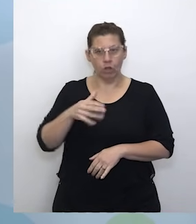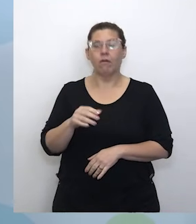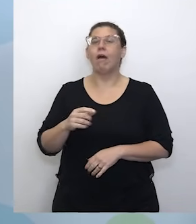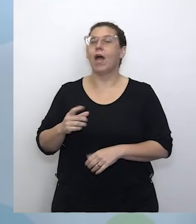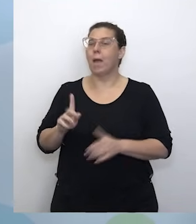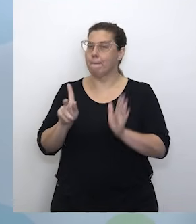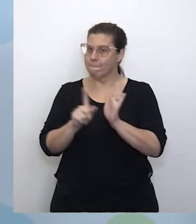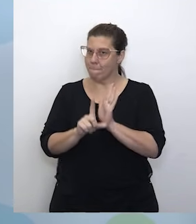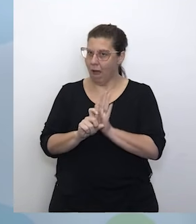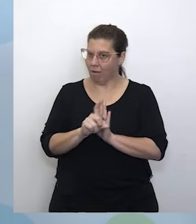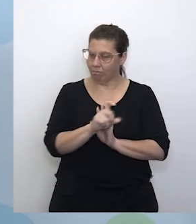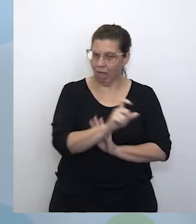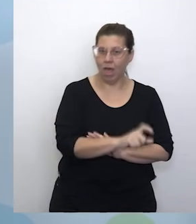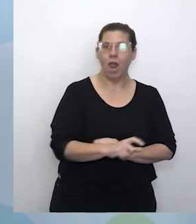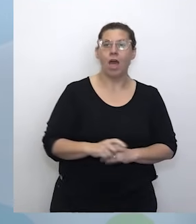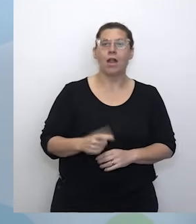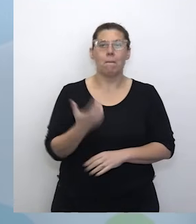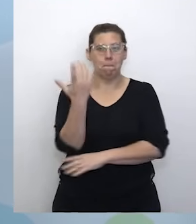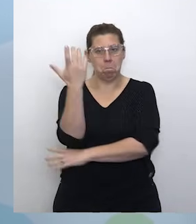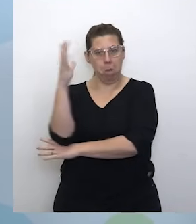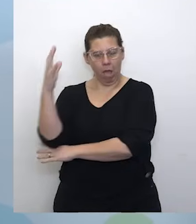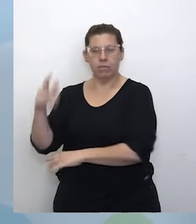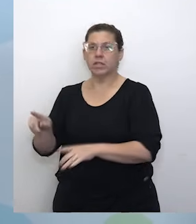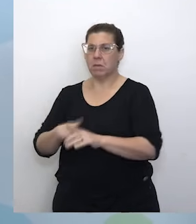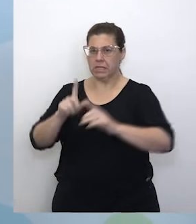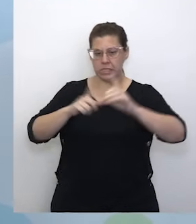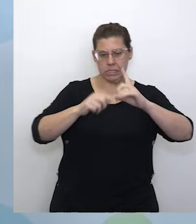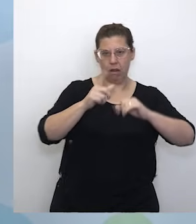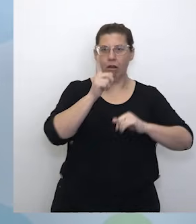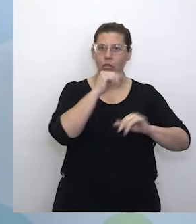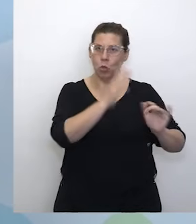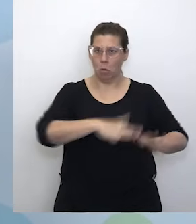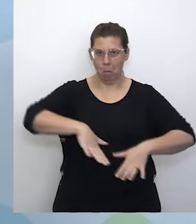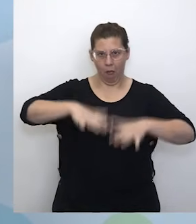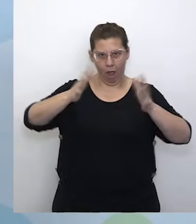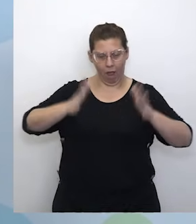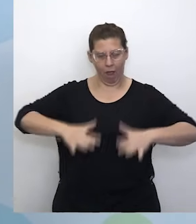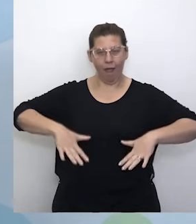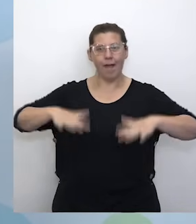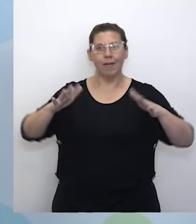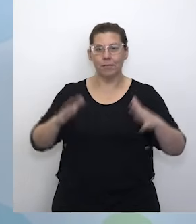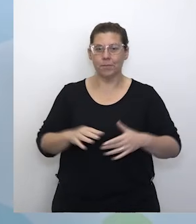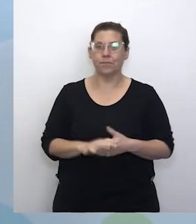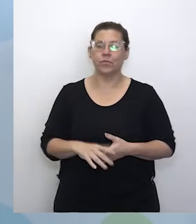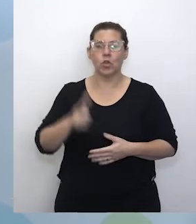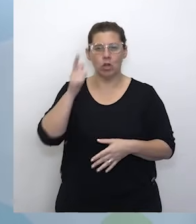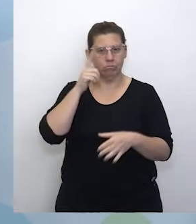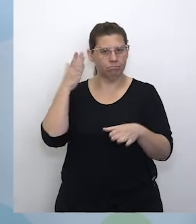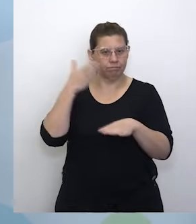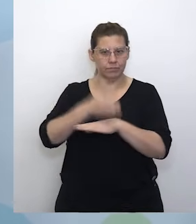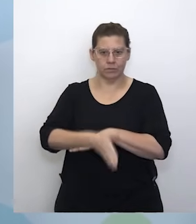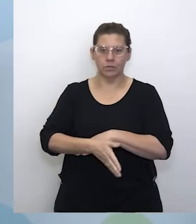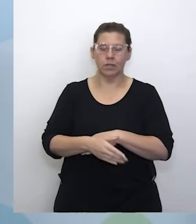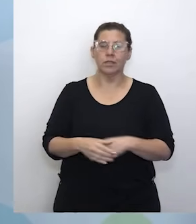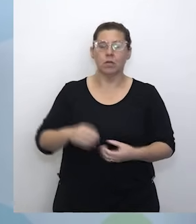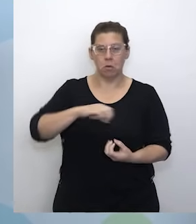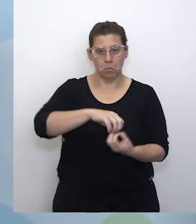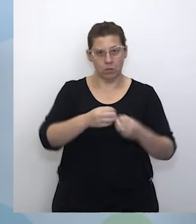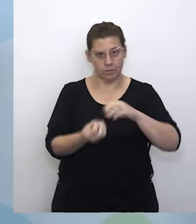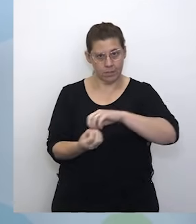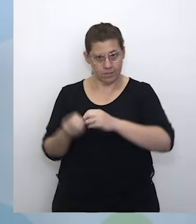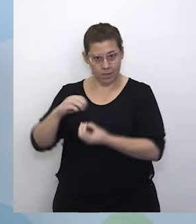plantas e alguns animais como a estrela do mar. Olha. O William, acho que ele conseguiu acessar direto aqui, reprodução